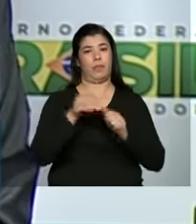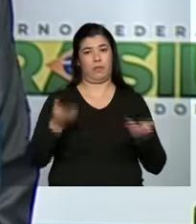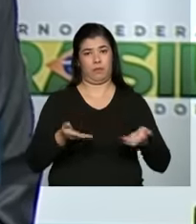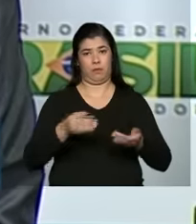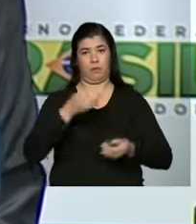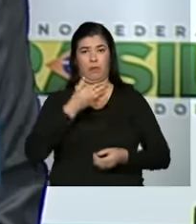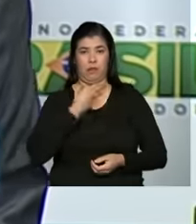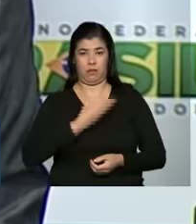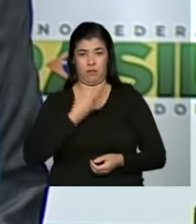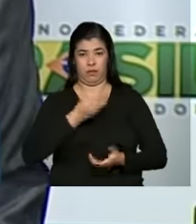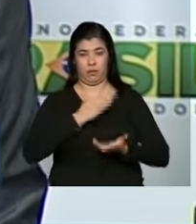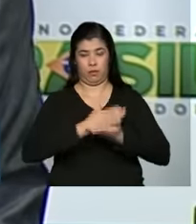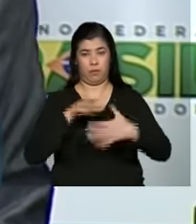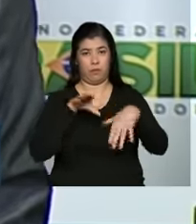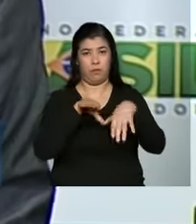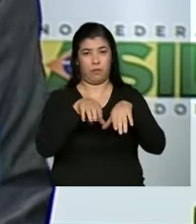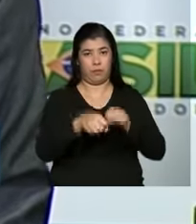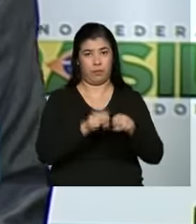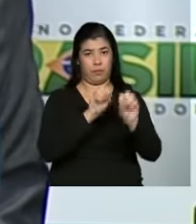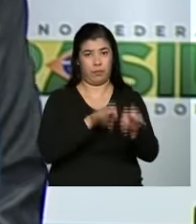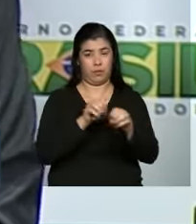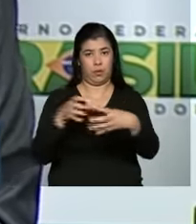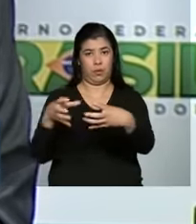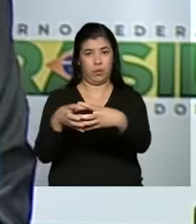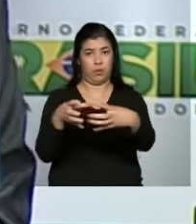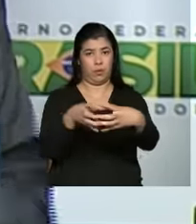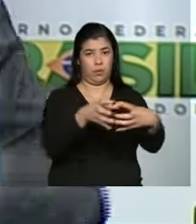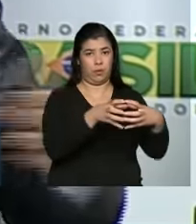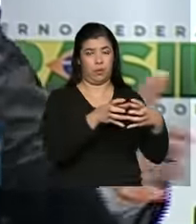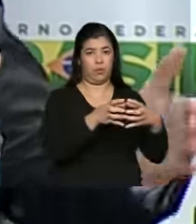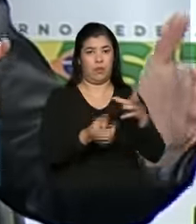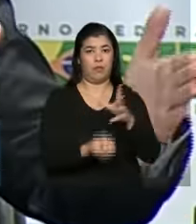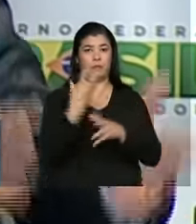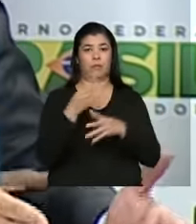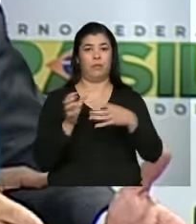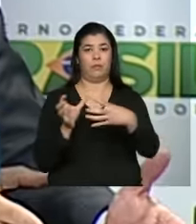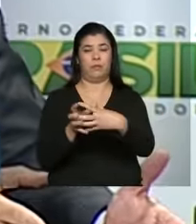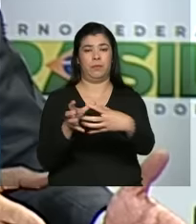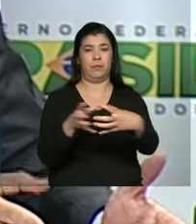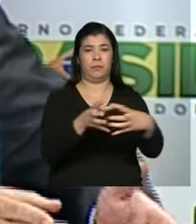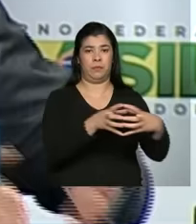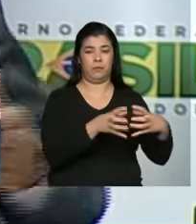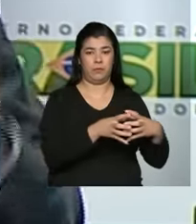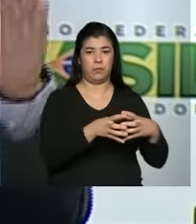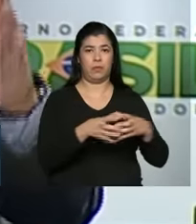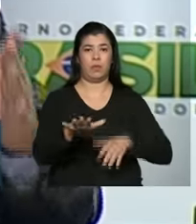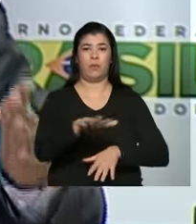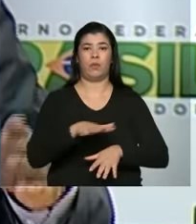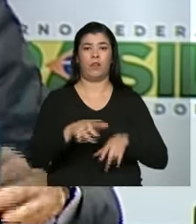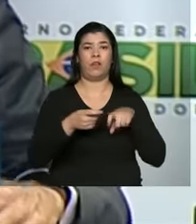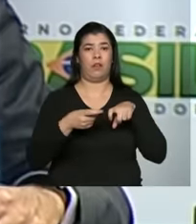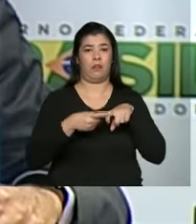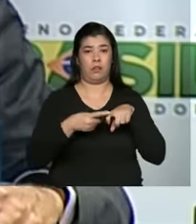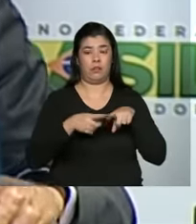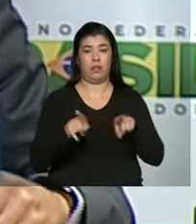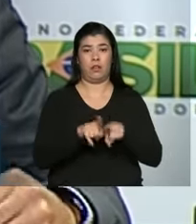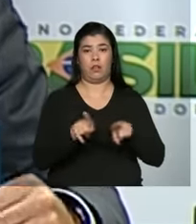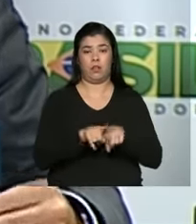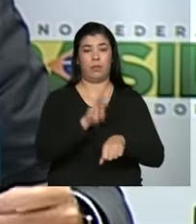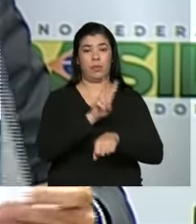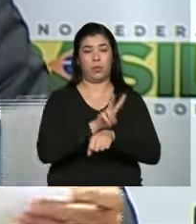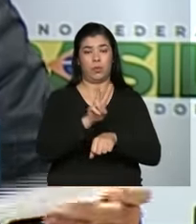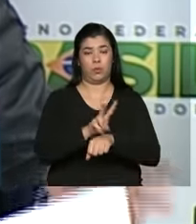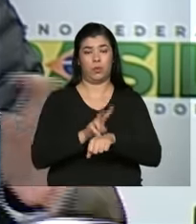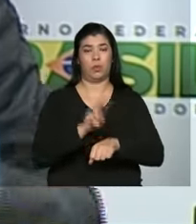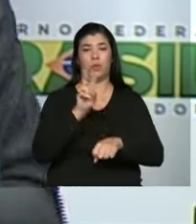começa o processo de formação das equipes que atuam como eu disse não só na área Clínica mas toda da cadeia de controle